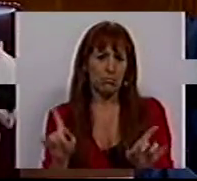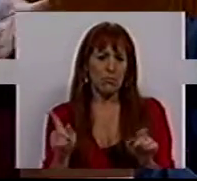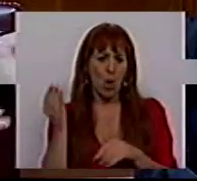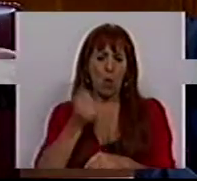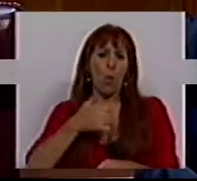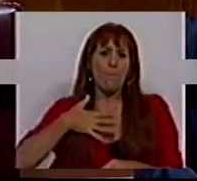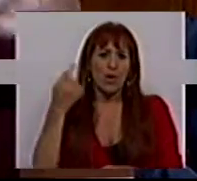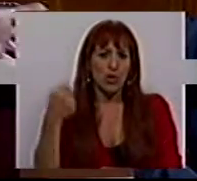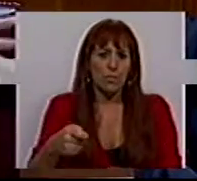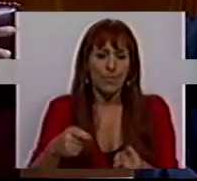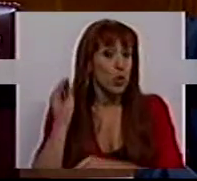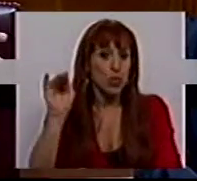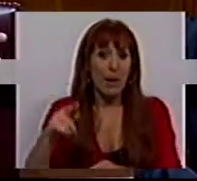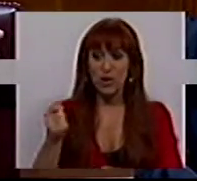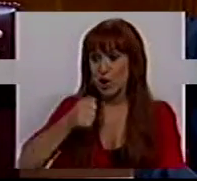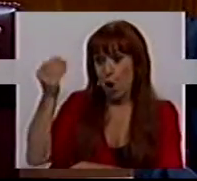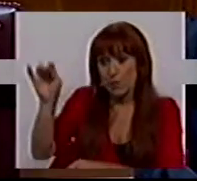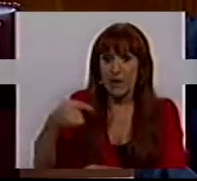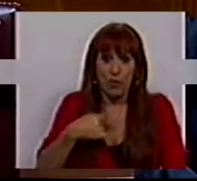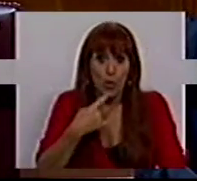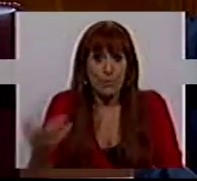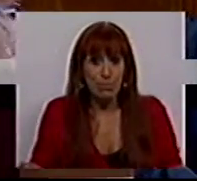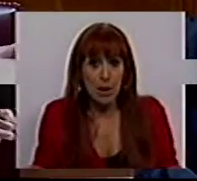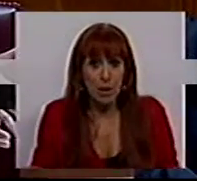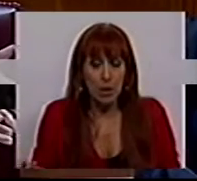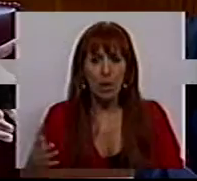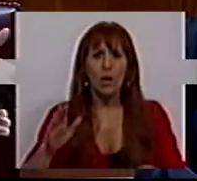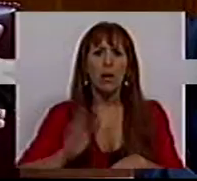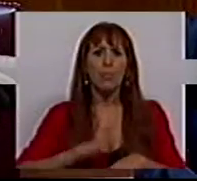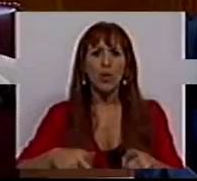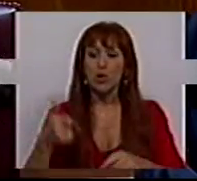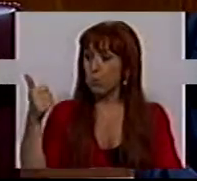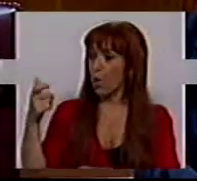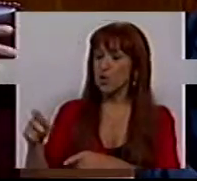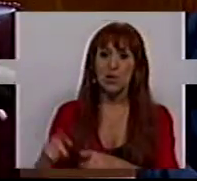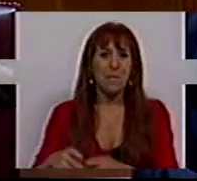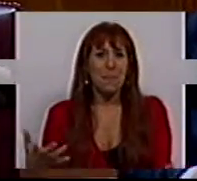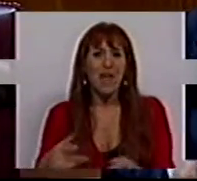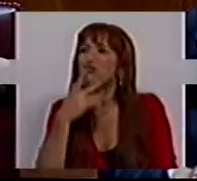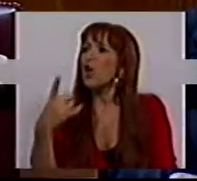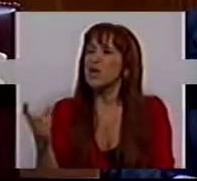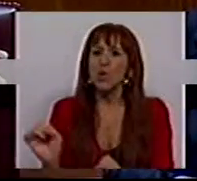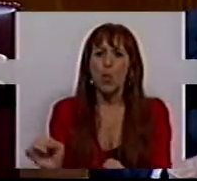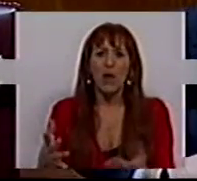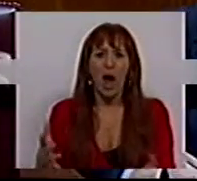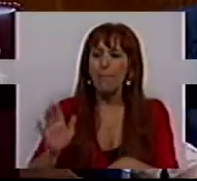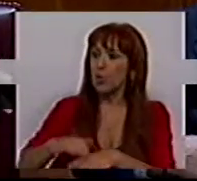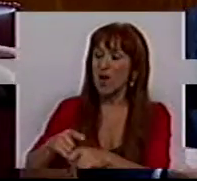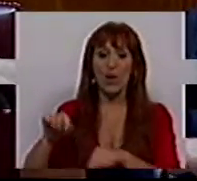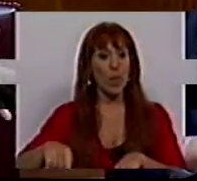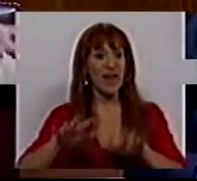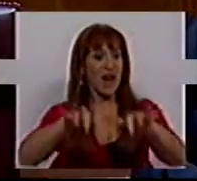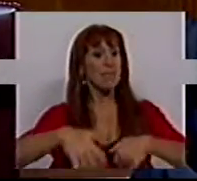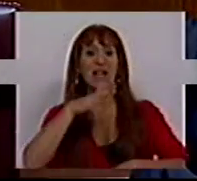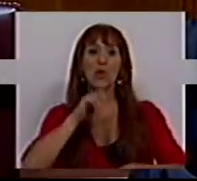aos banqueiros e aos bancos. Pelo menos foi isso que eu percebi. E uma vez que o Bloco de Esquerda não está sozinho, quando nesta